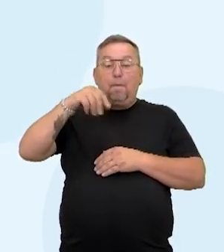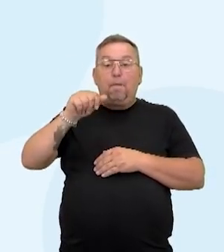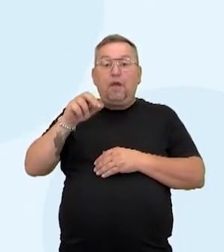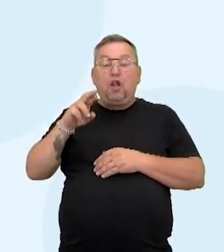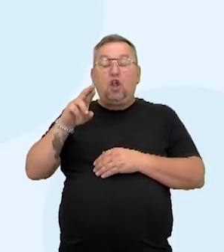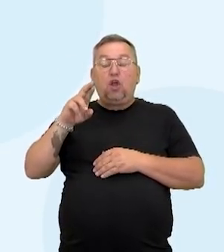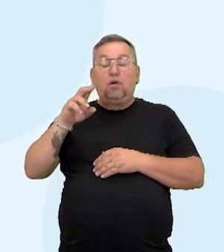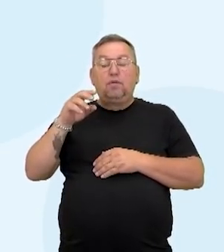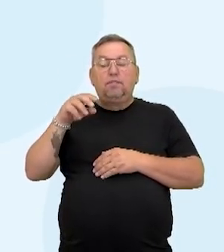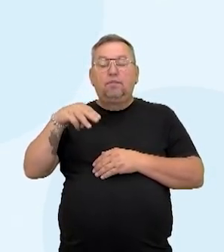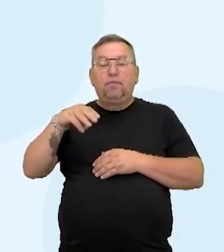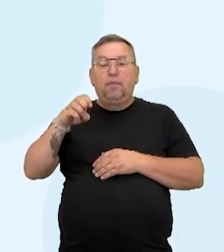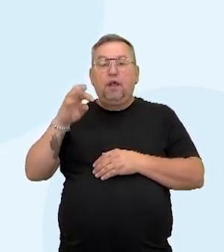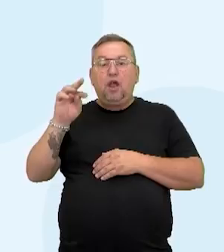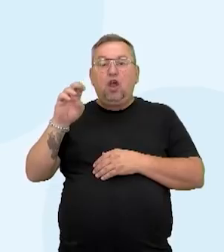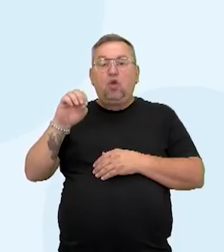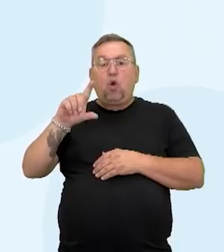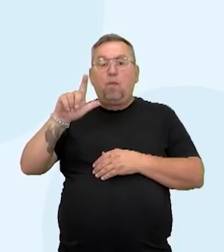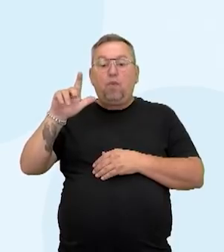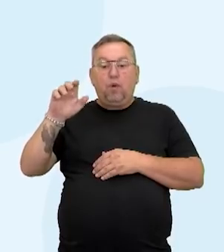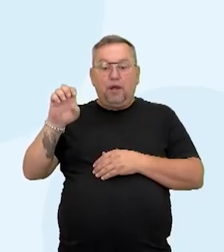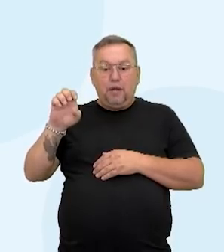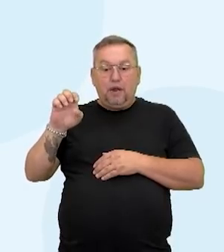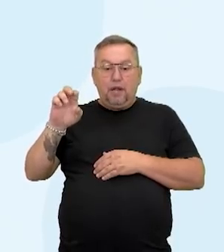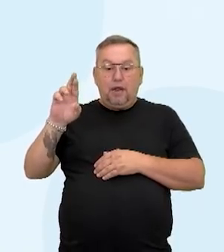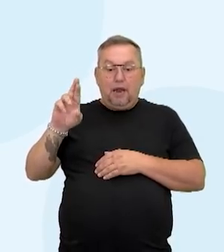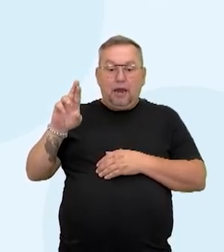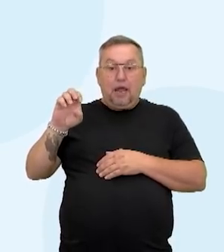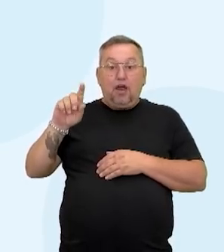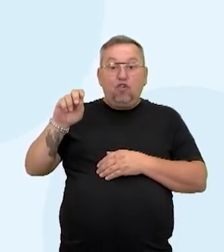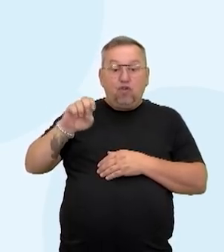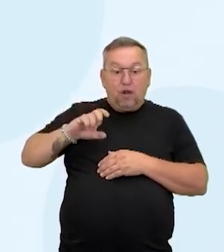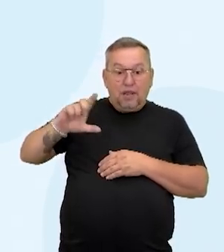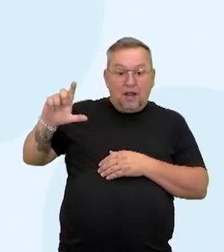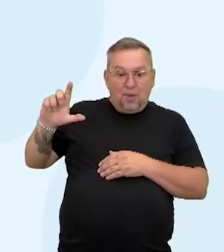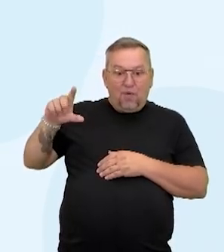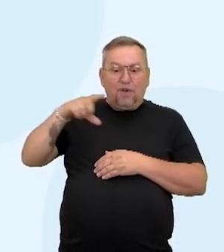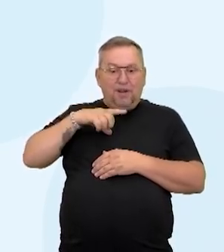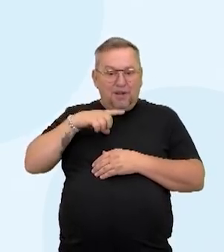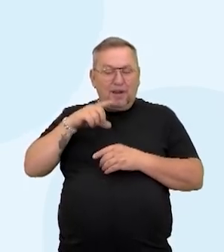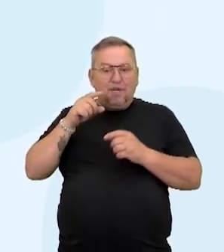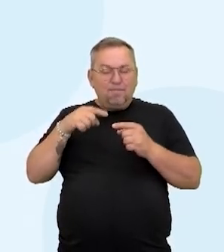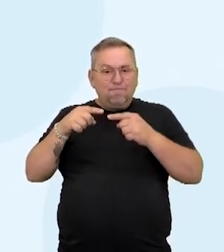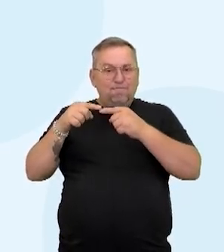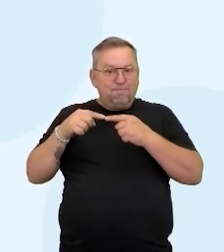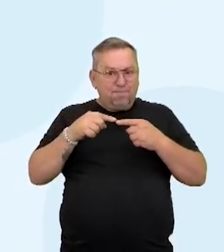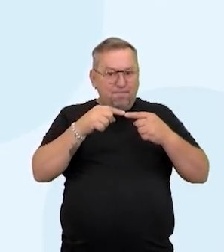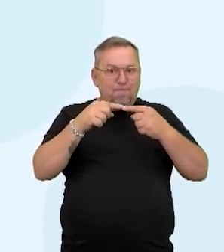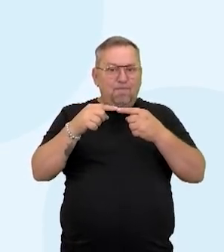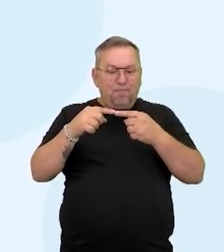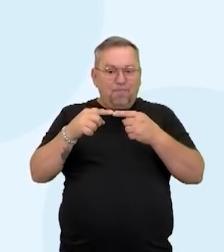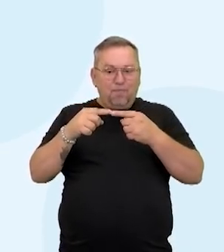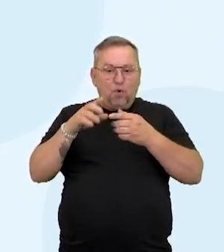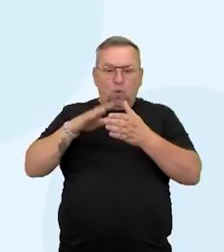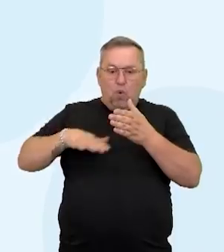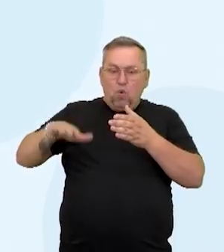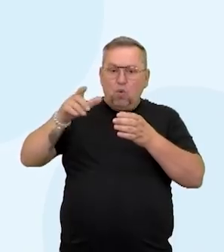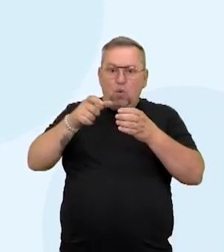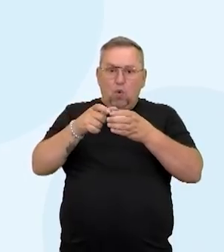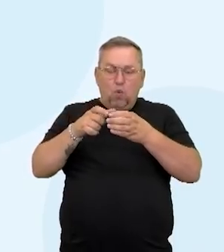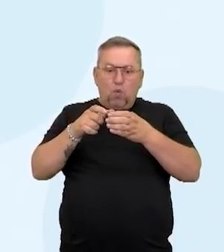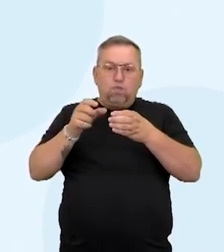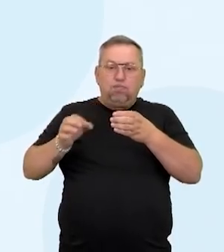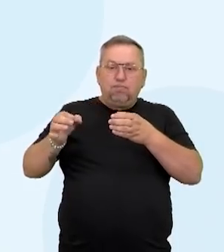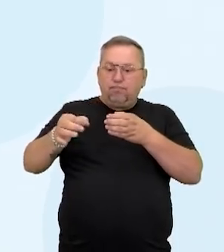né, aglutinando todas essas cidades, né, então fazendo com que haja uma ligação da metrópole nacional com todos os tipos